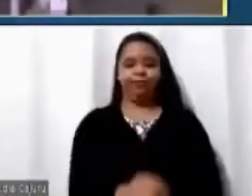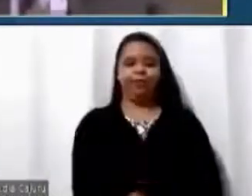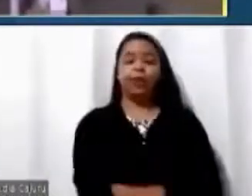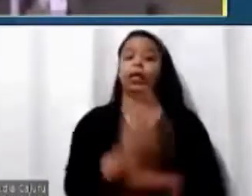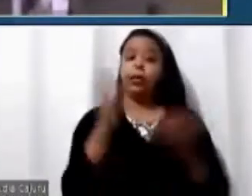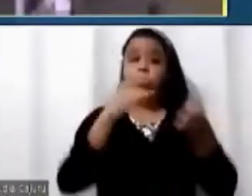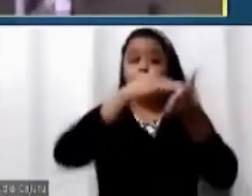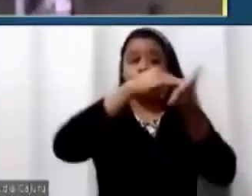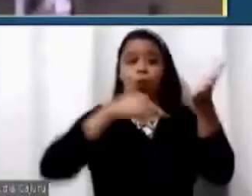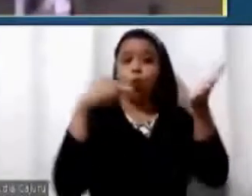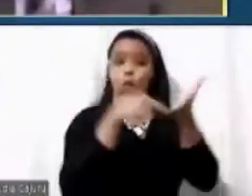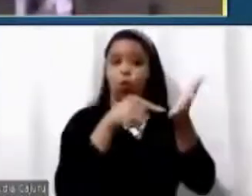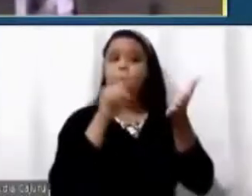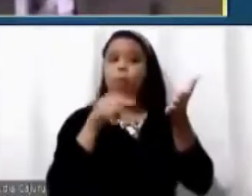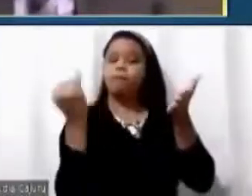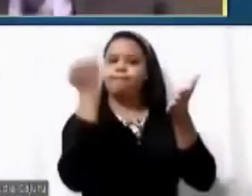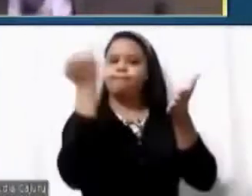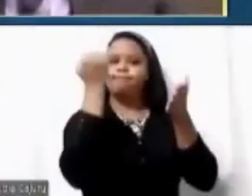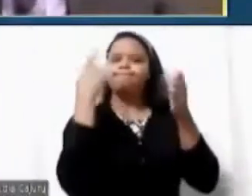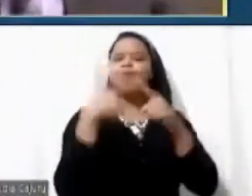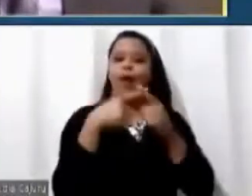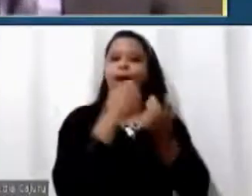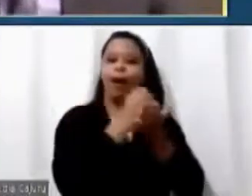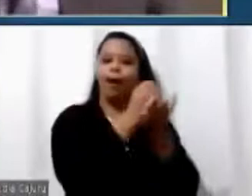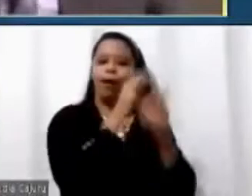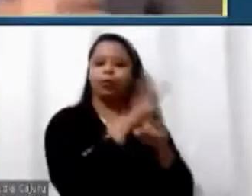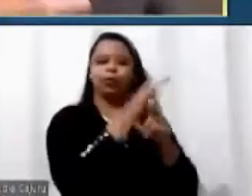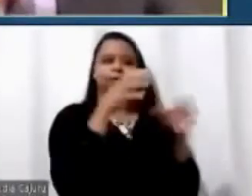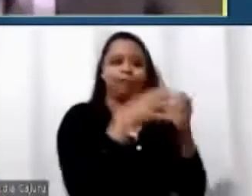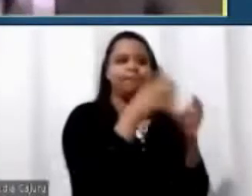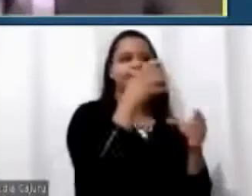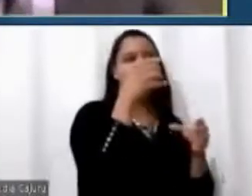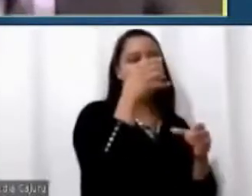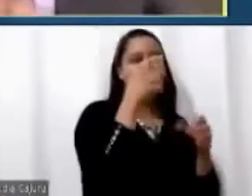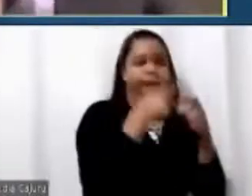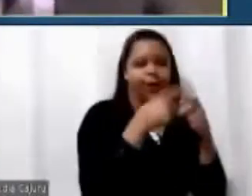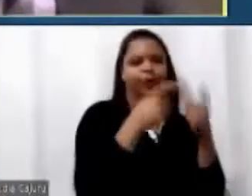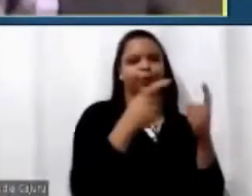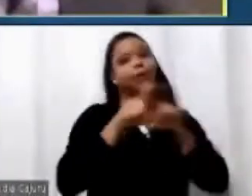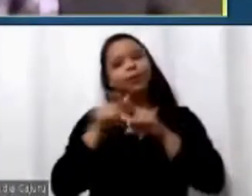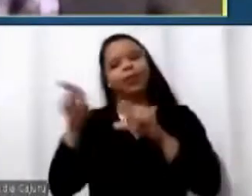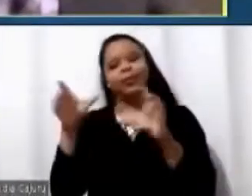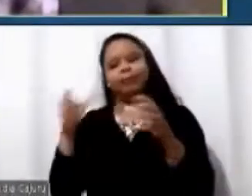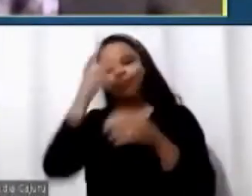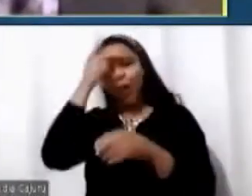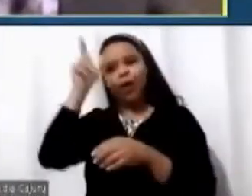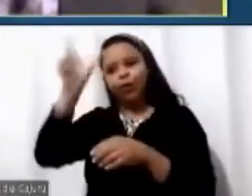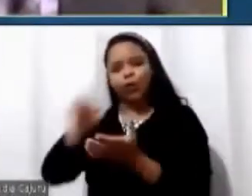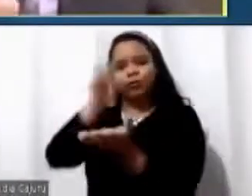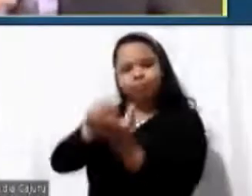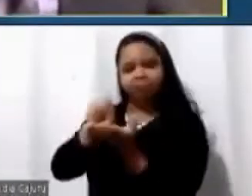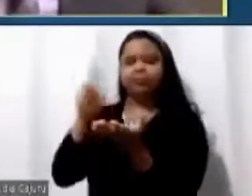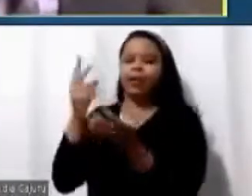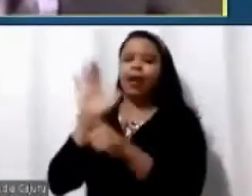diretivas antecipadas de vontade? Esse documento, que alguns questionam se vai ter validade ou não, questionam